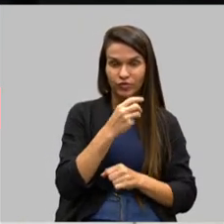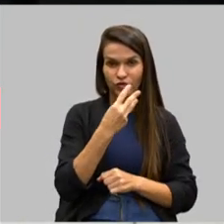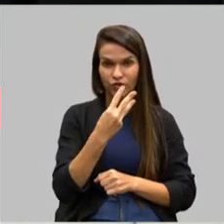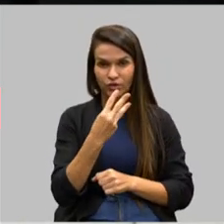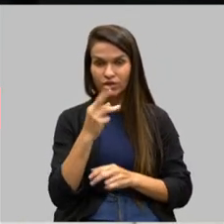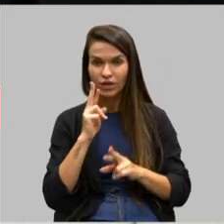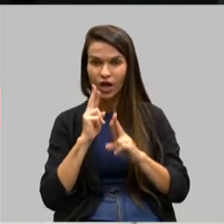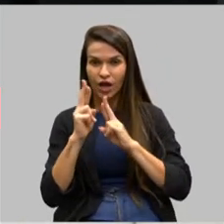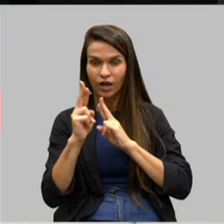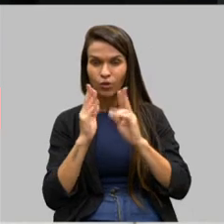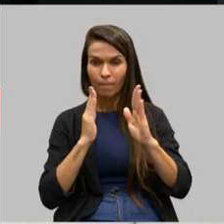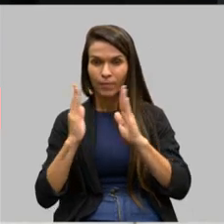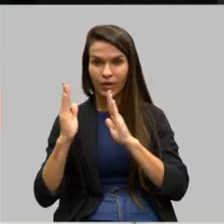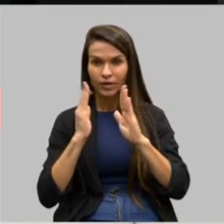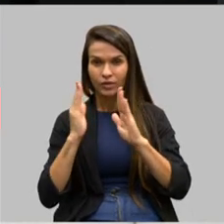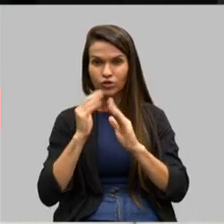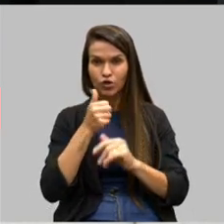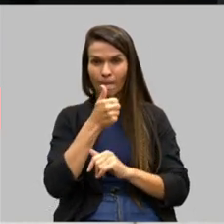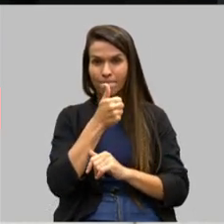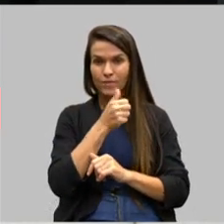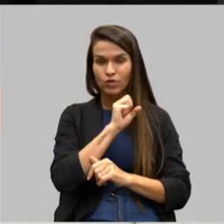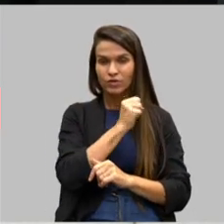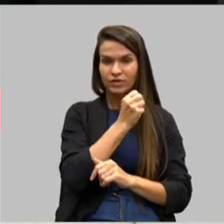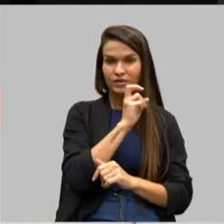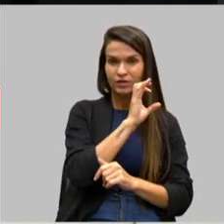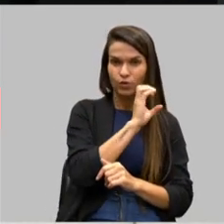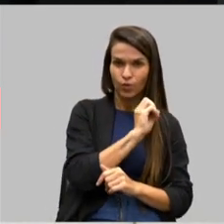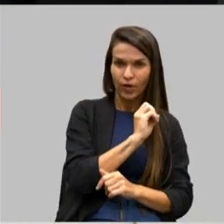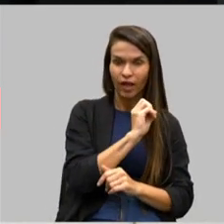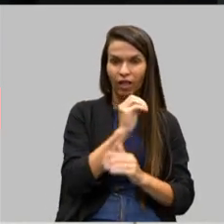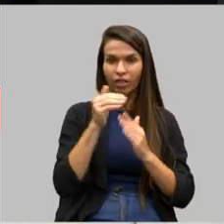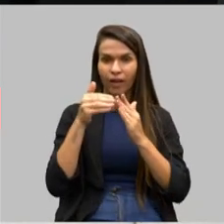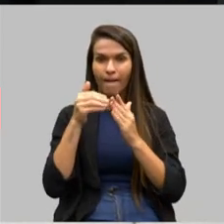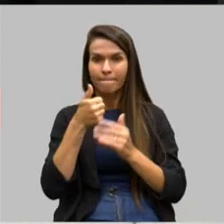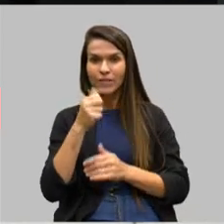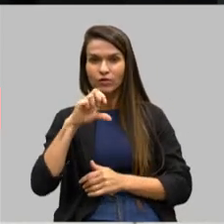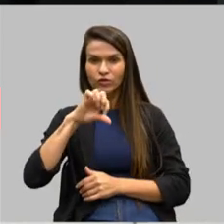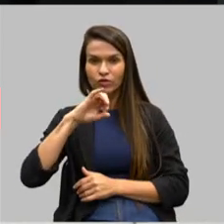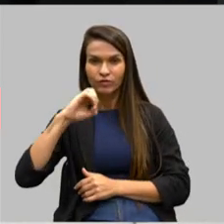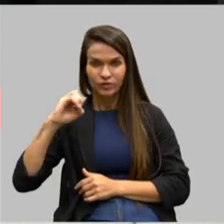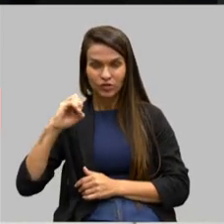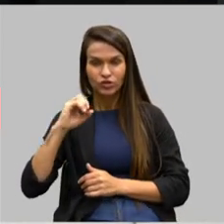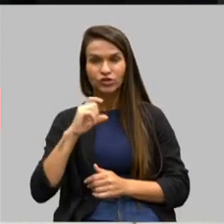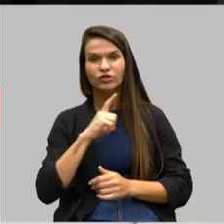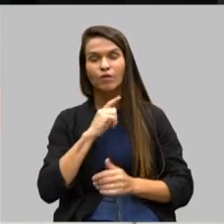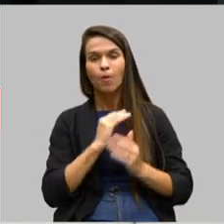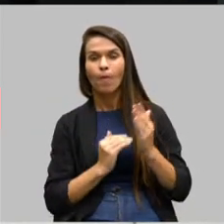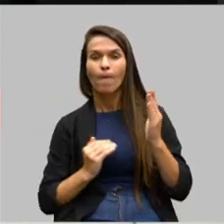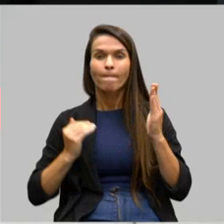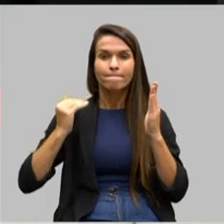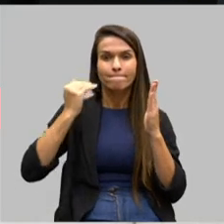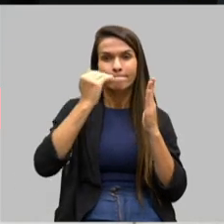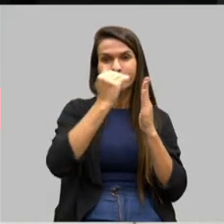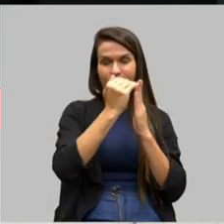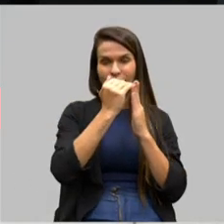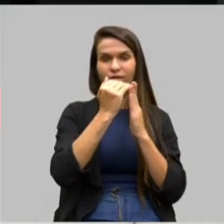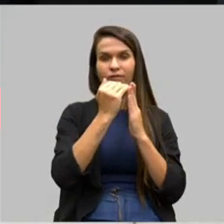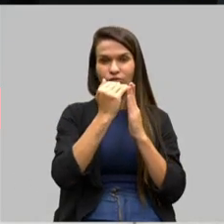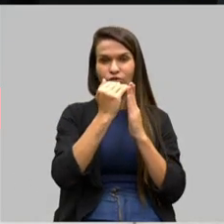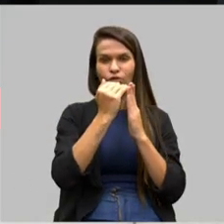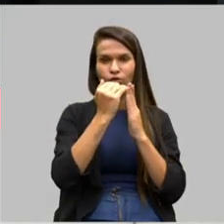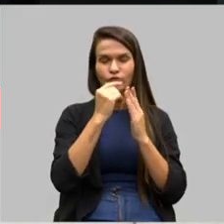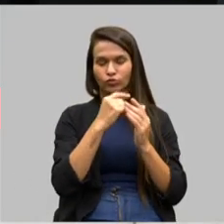relação ao período de 1850 a 1900, nós tivemos um aumento, uma anomalia. Quando a gente